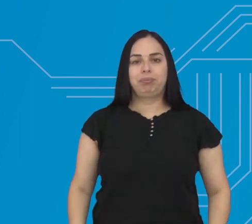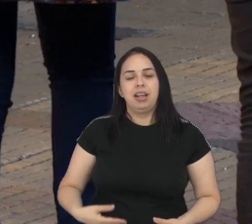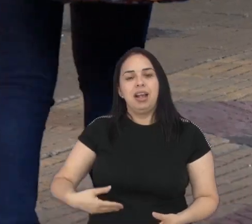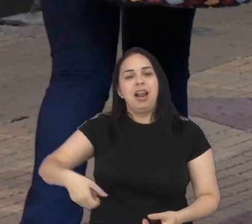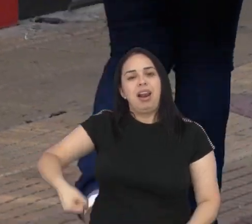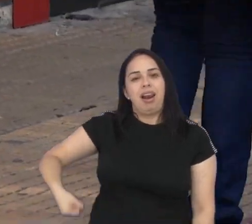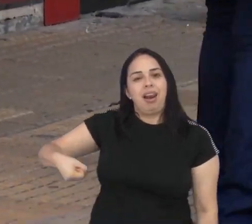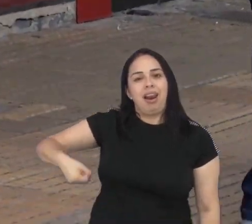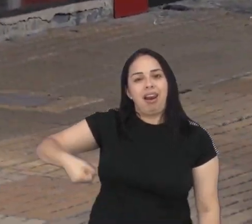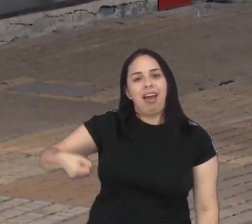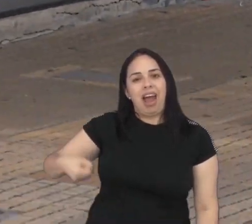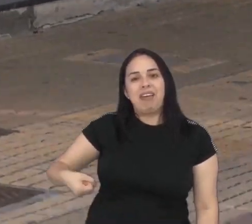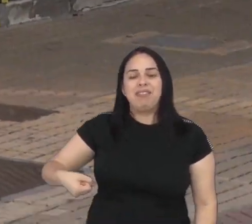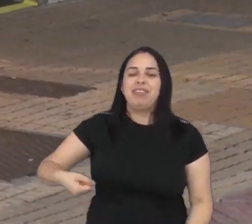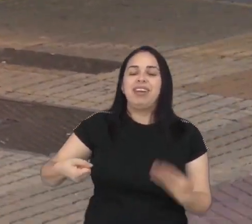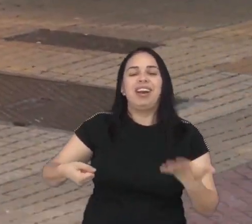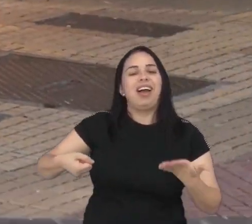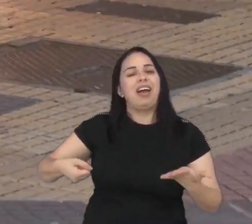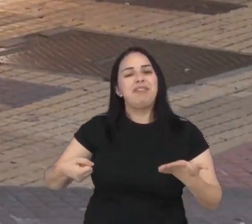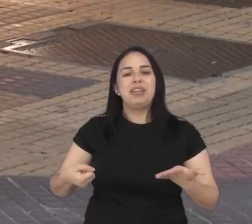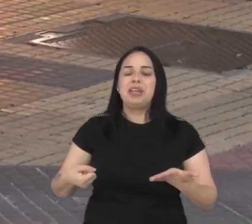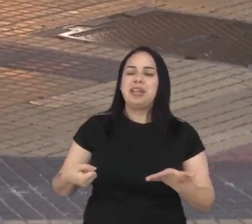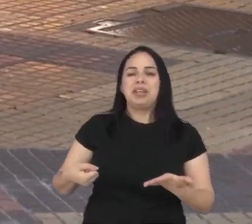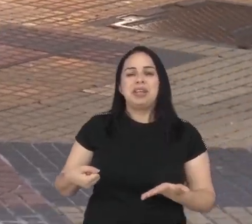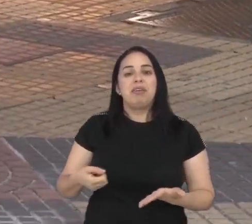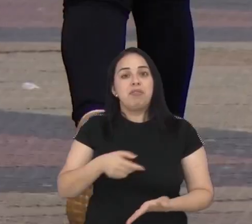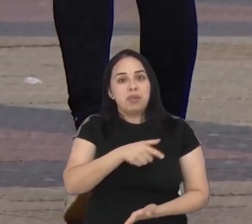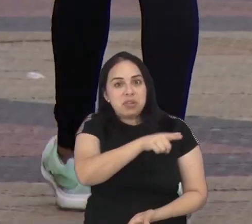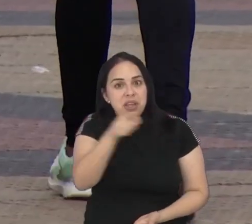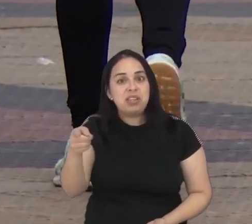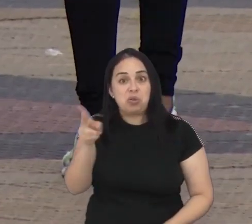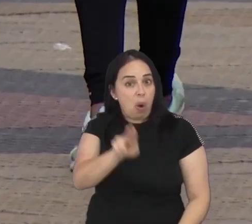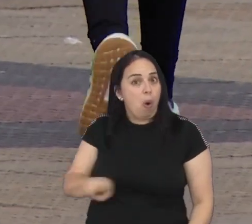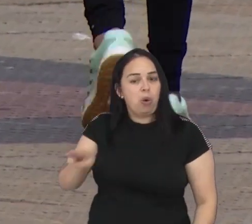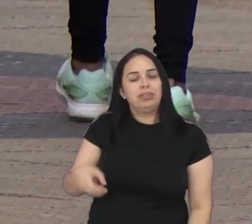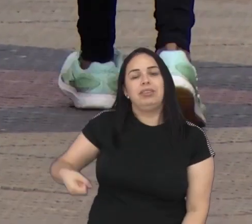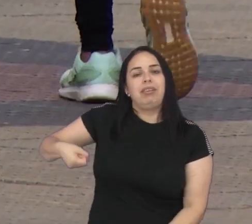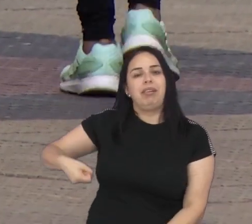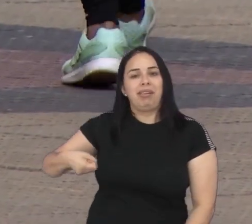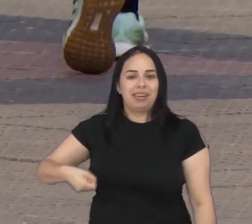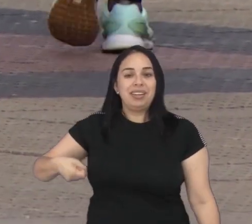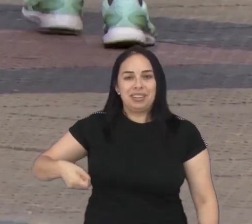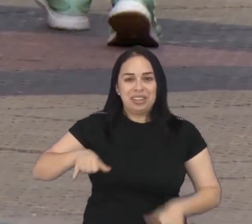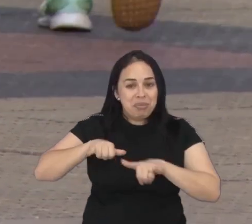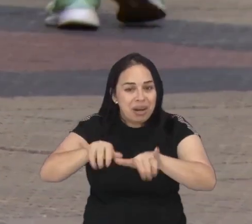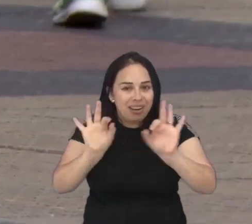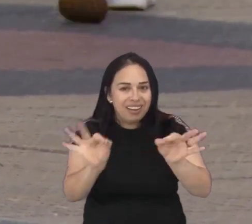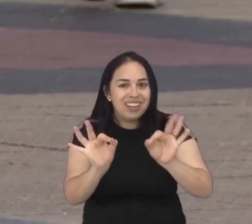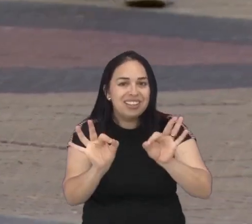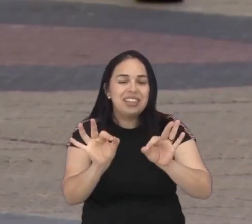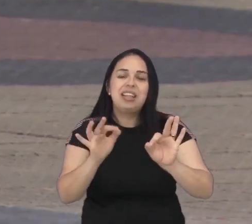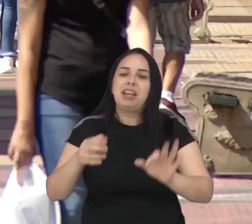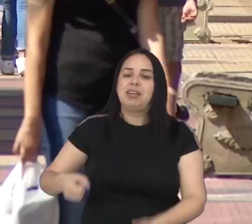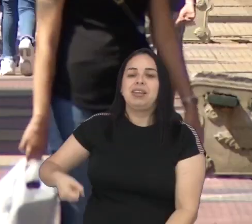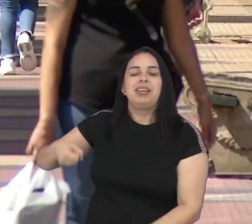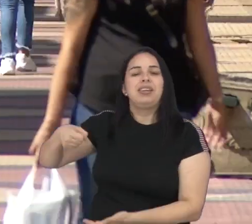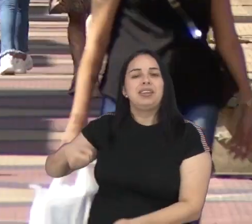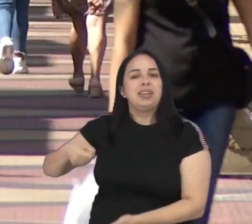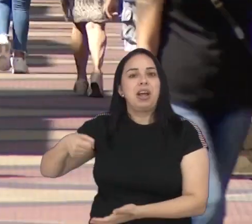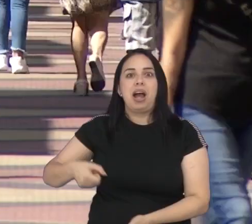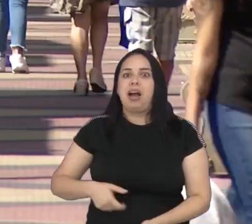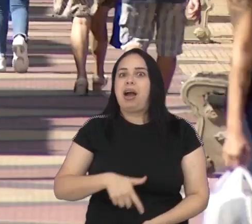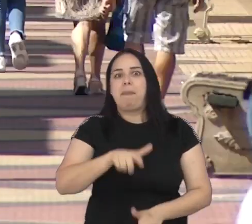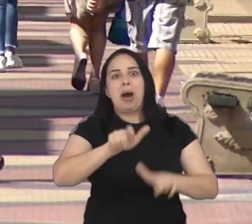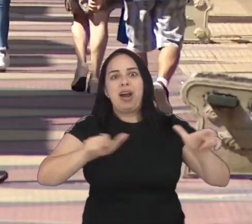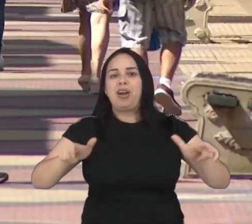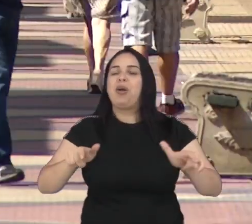só. Leve, útil e prática. Difícil encontrar quem nunca tenha usado uma sacolinha de supermercado. Elas são o